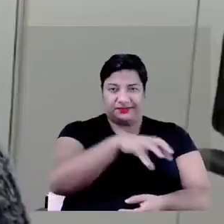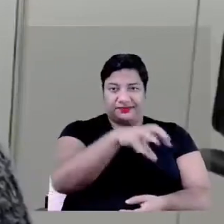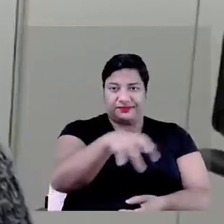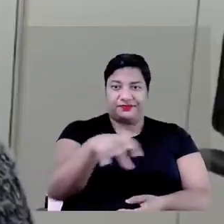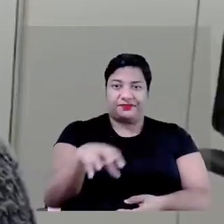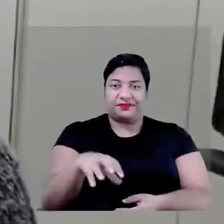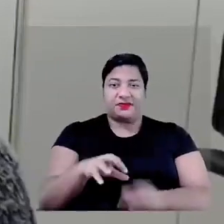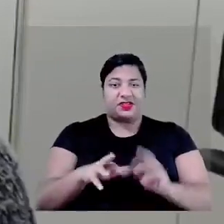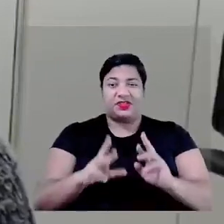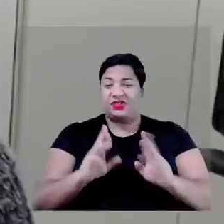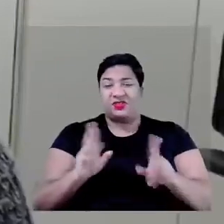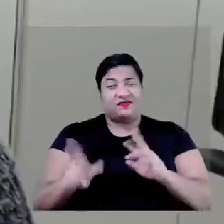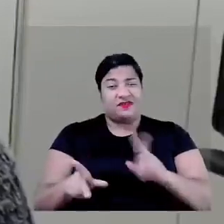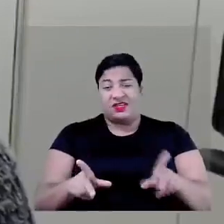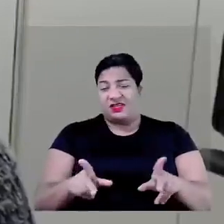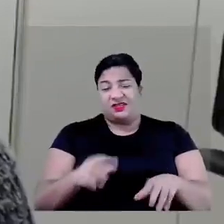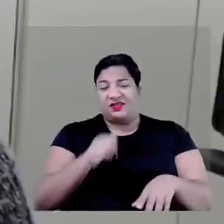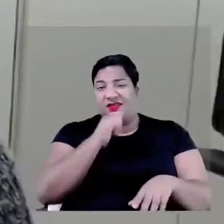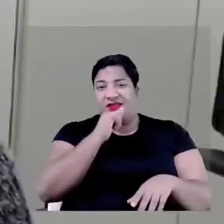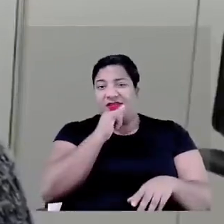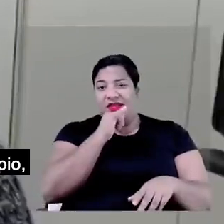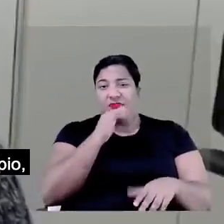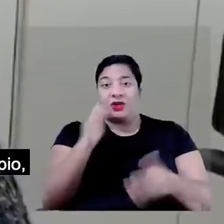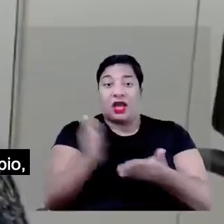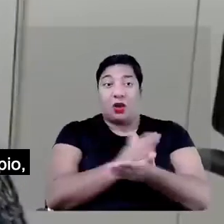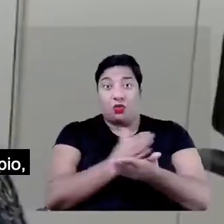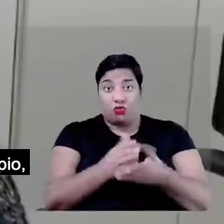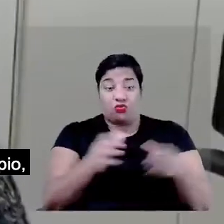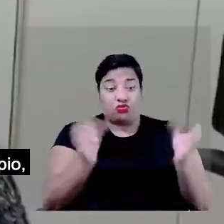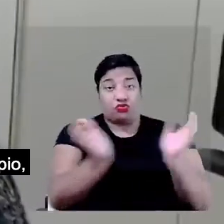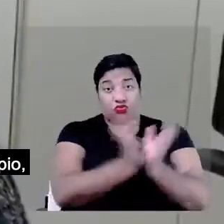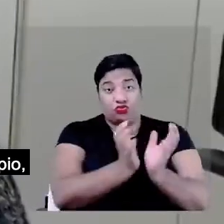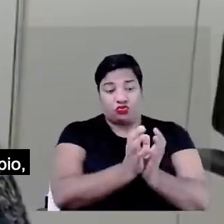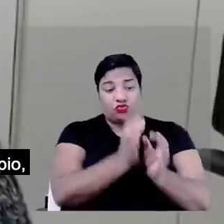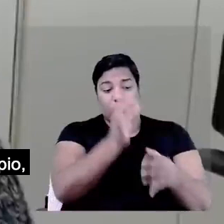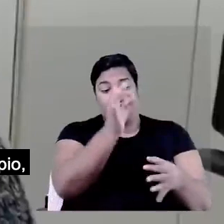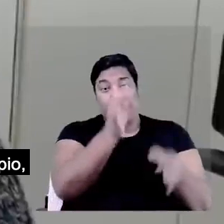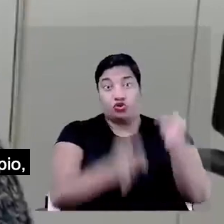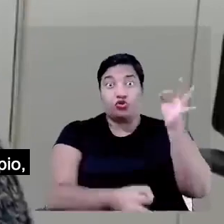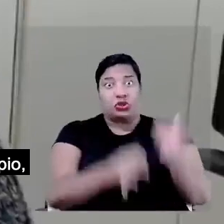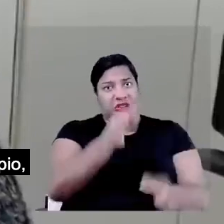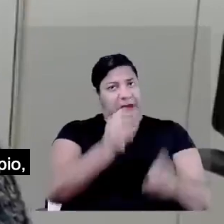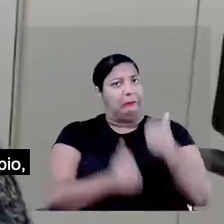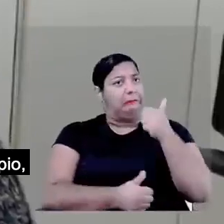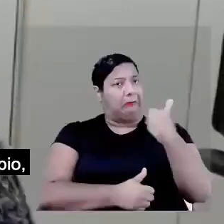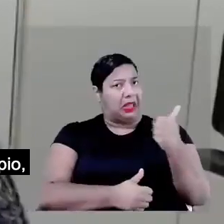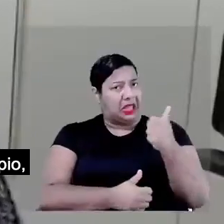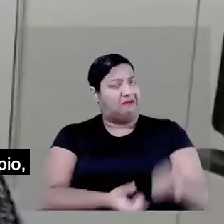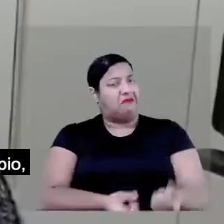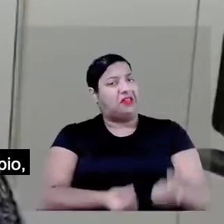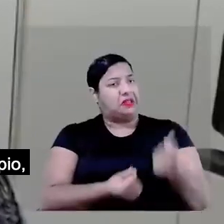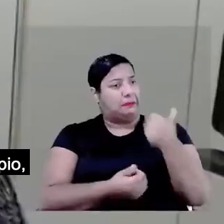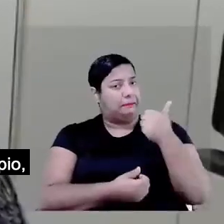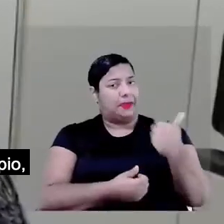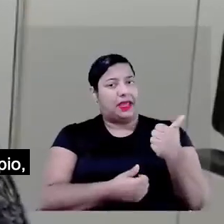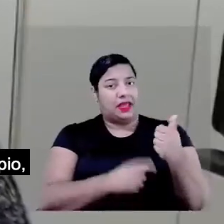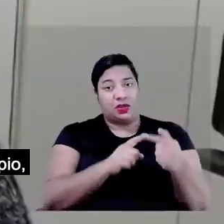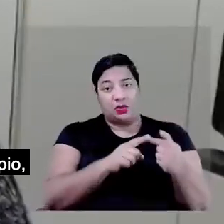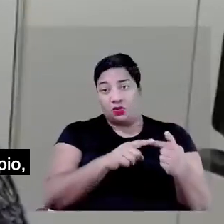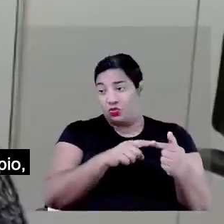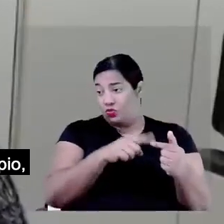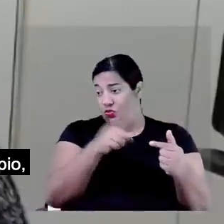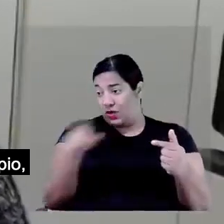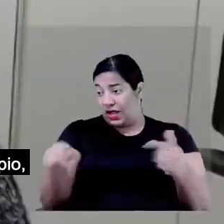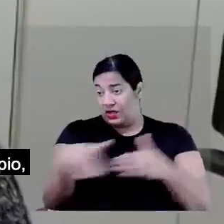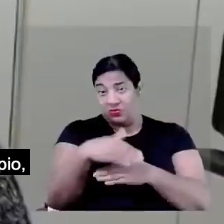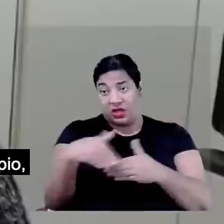exemplo, órgãos do Poder Judiciário muito melhor estruturados, até em termos de recursos financeiros, e do outro lado da rua, a gente